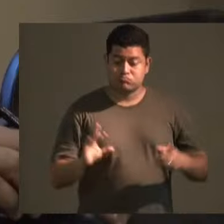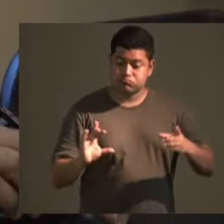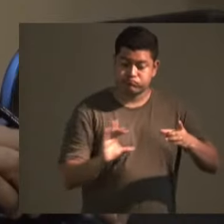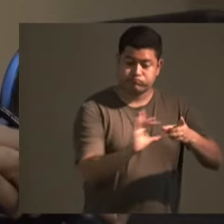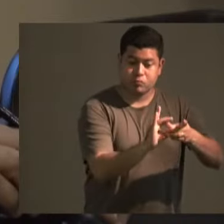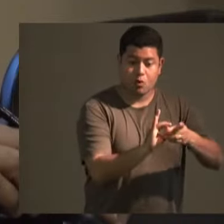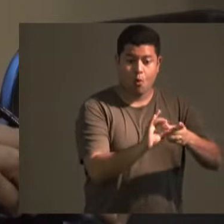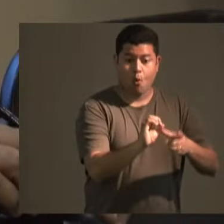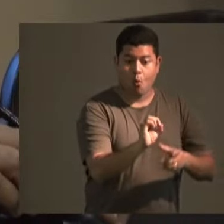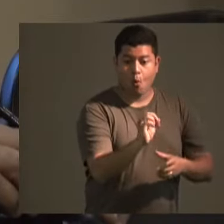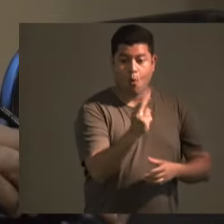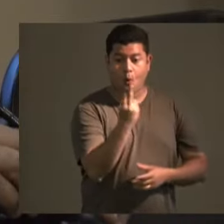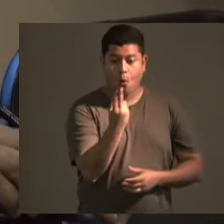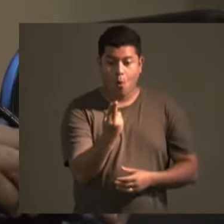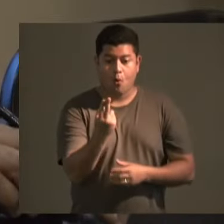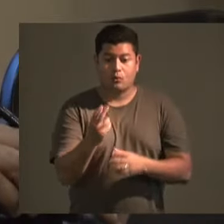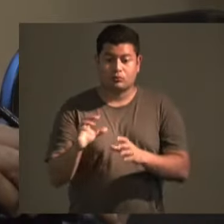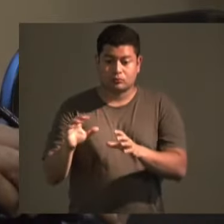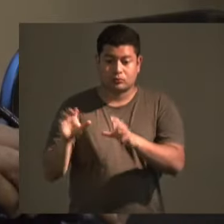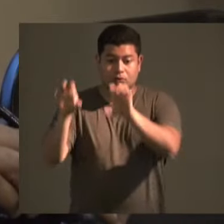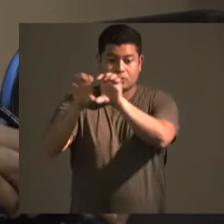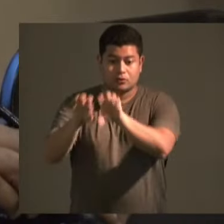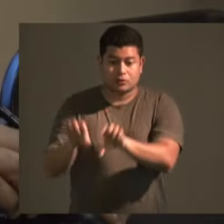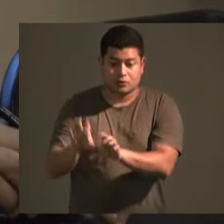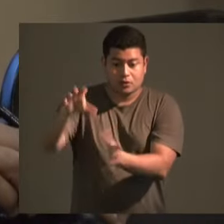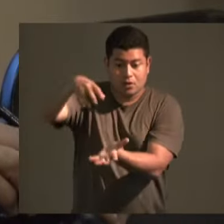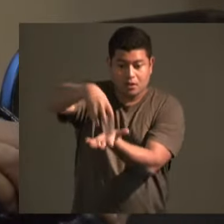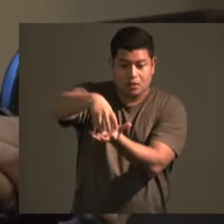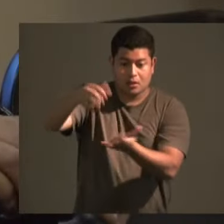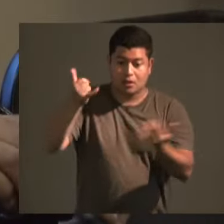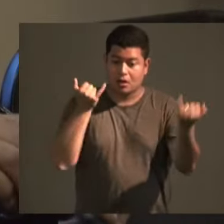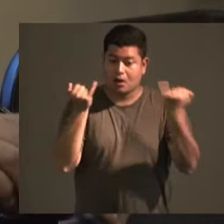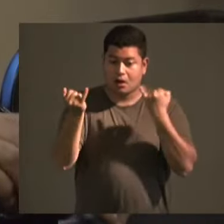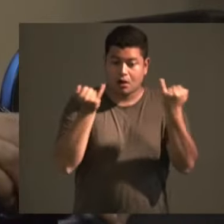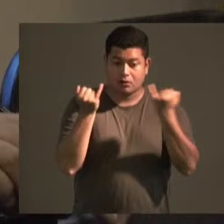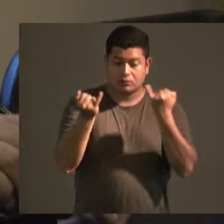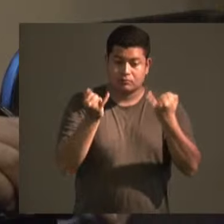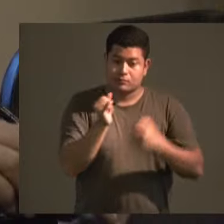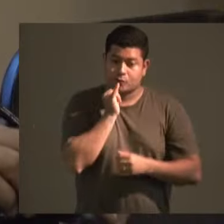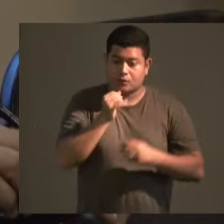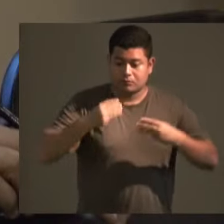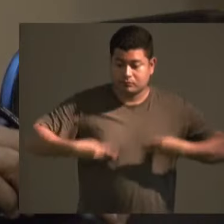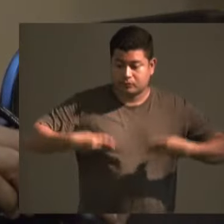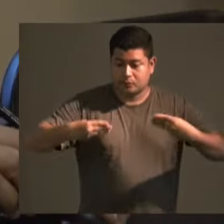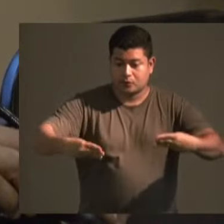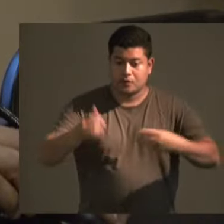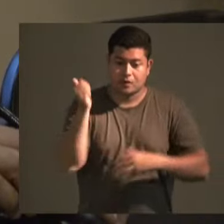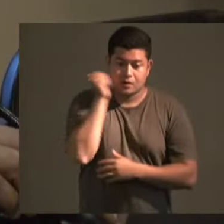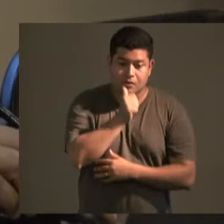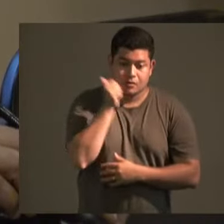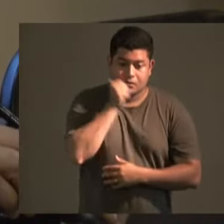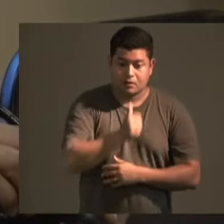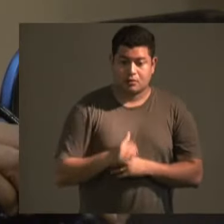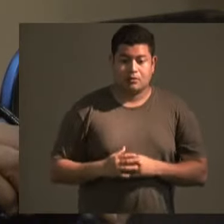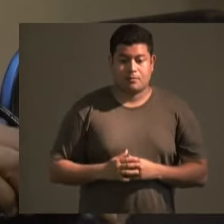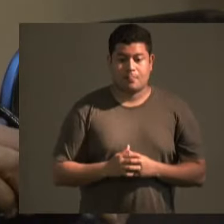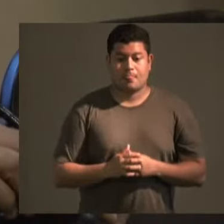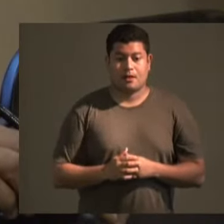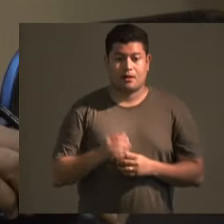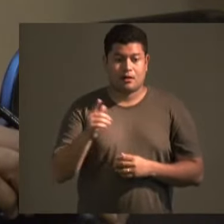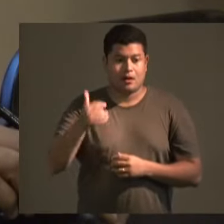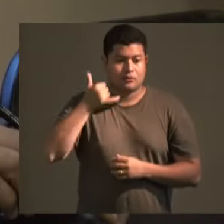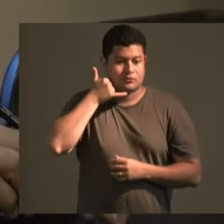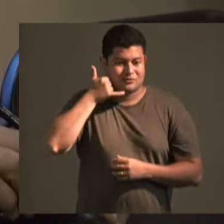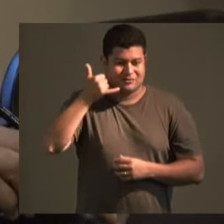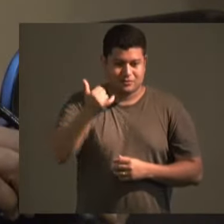ao painel, a Central de Informações do Ministério da Mulher, lá do DISC 180, né,